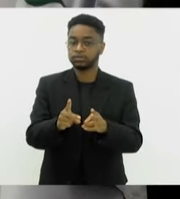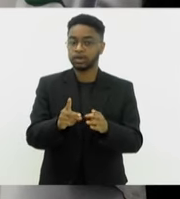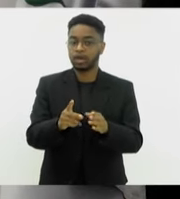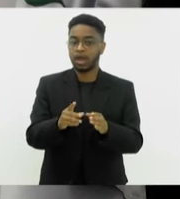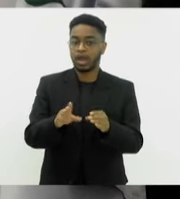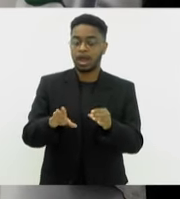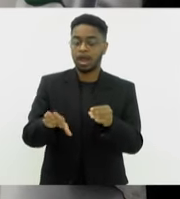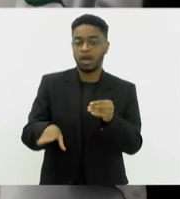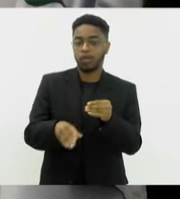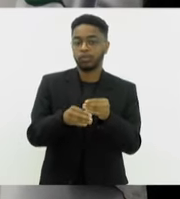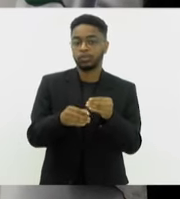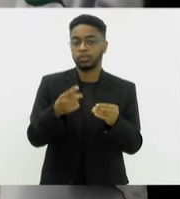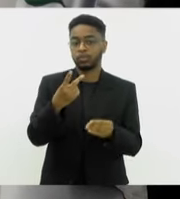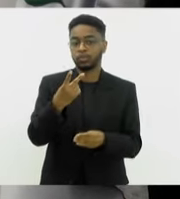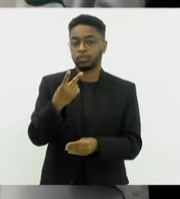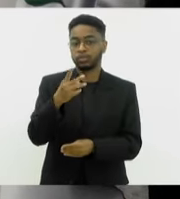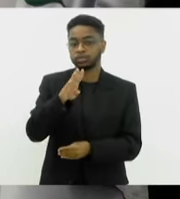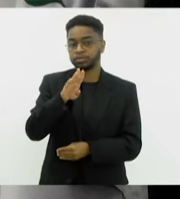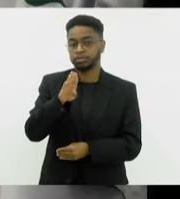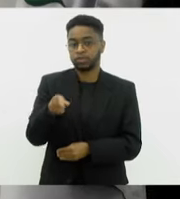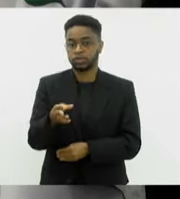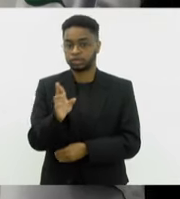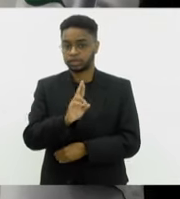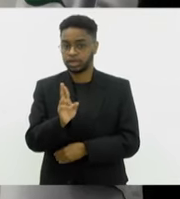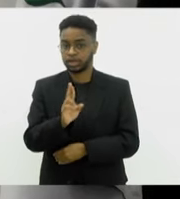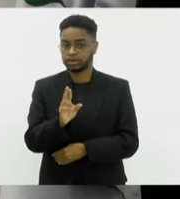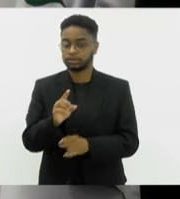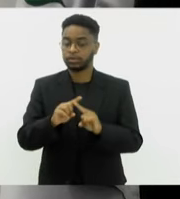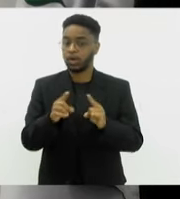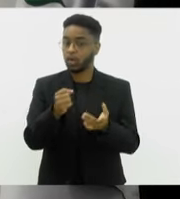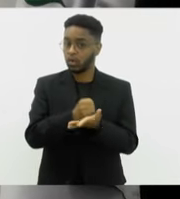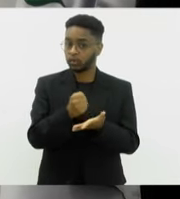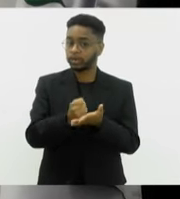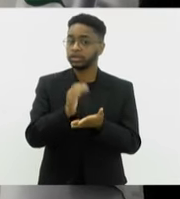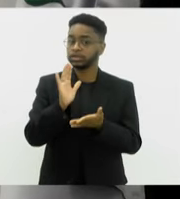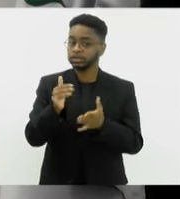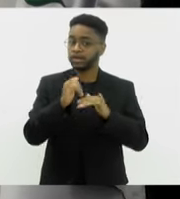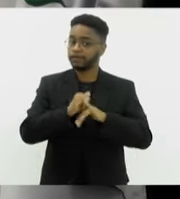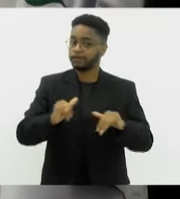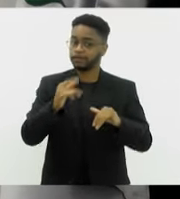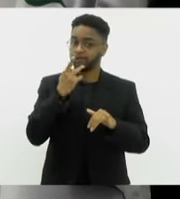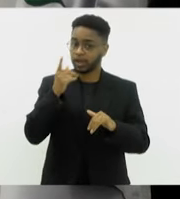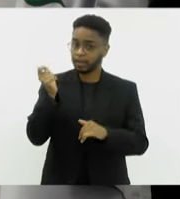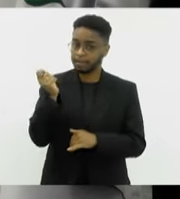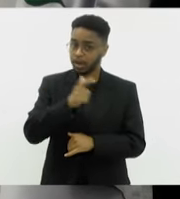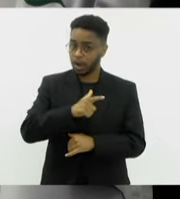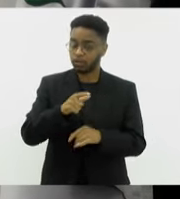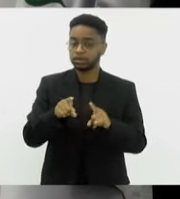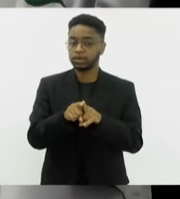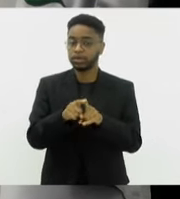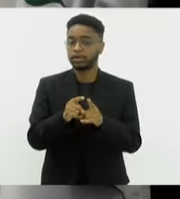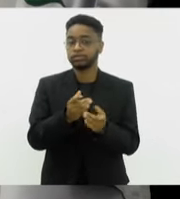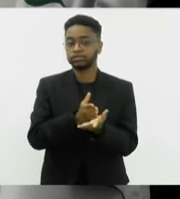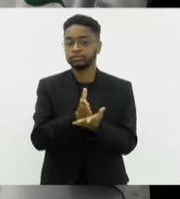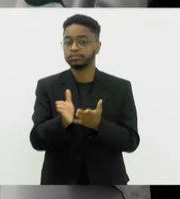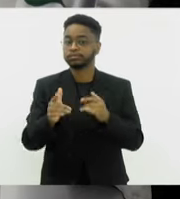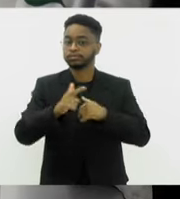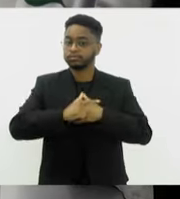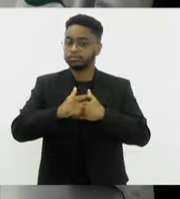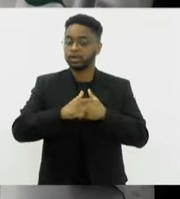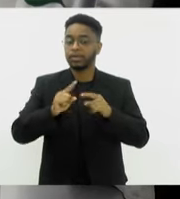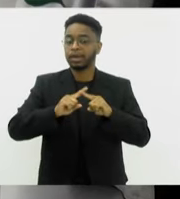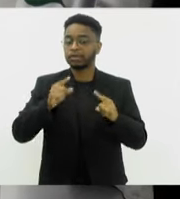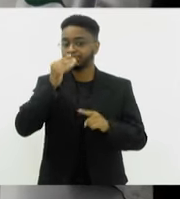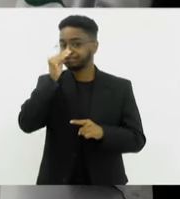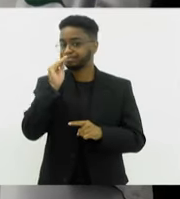reais. Um contrato que estava sendo mal versado, estava sendo feito em desvio de finalidade. Ignoraram toda